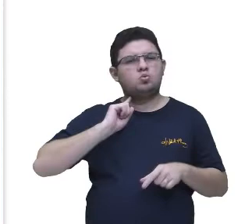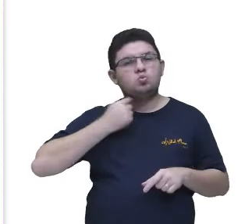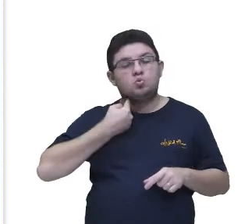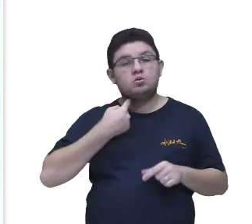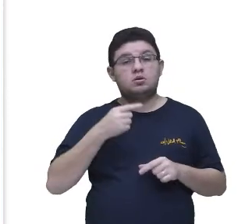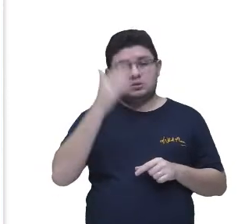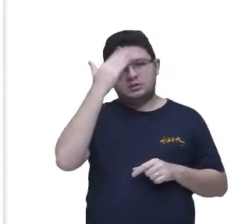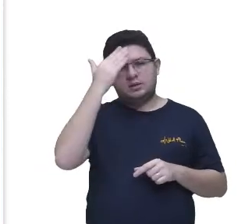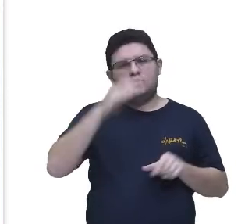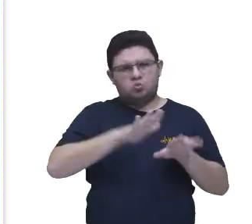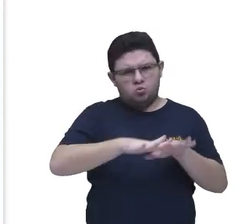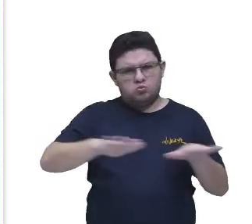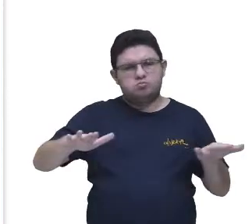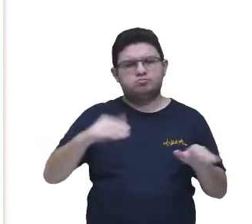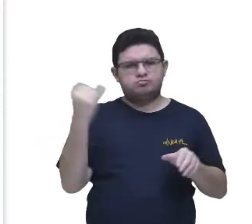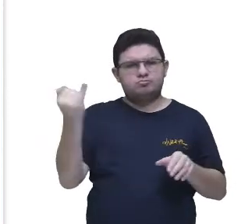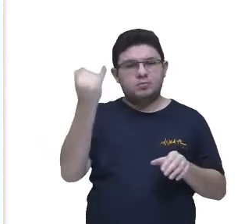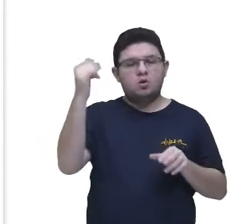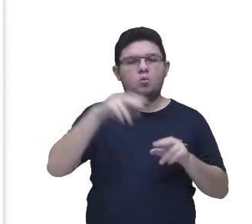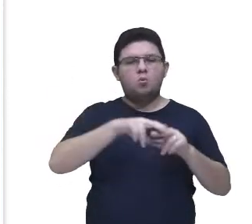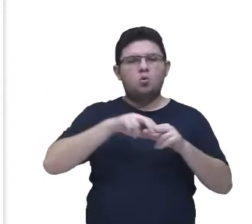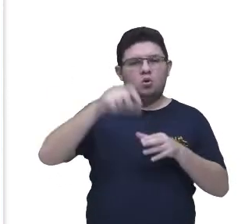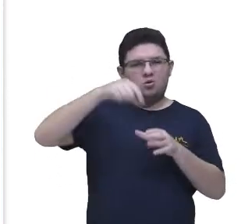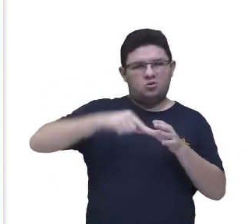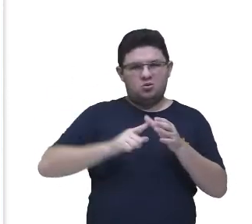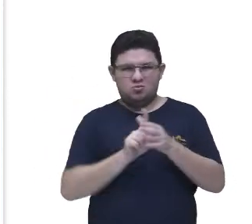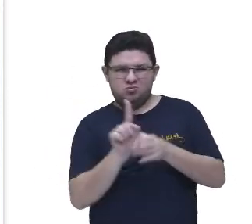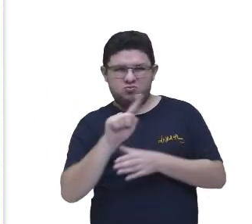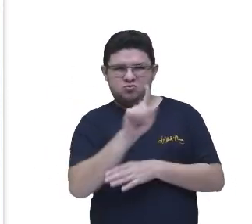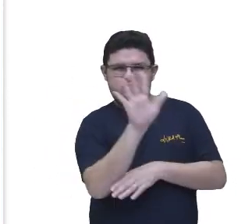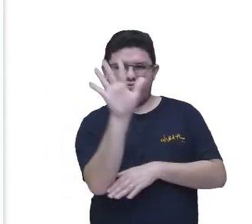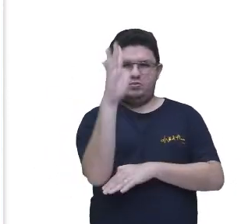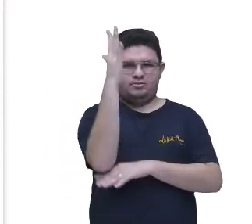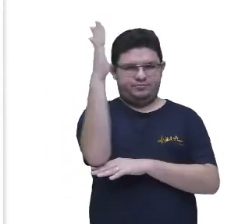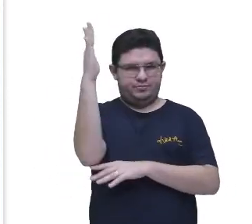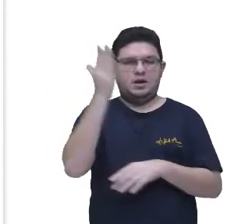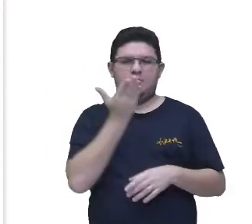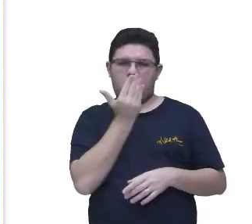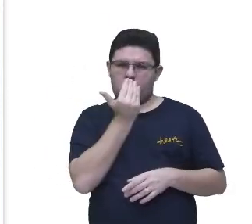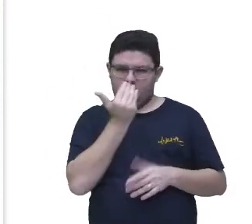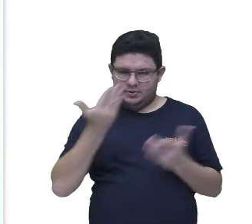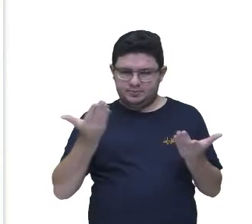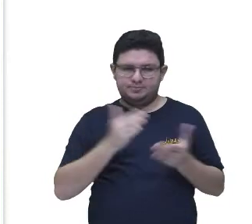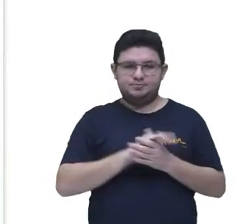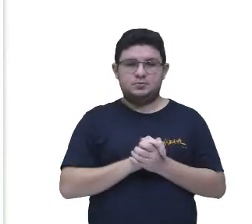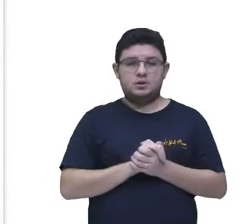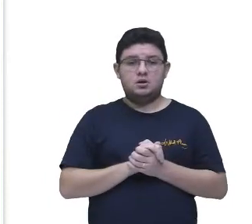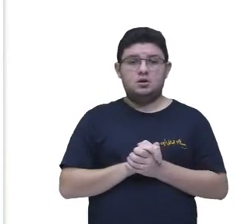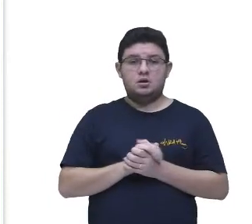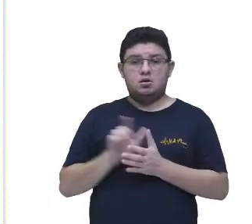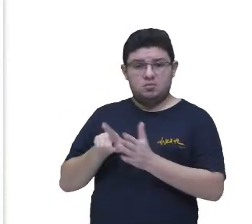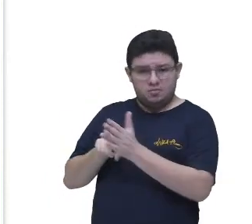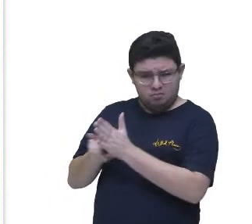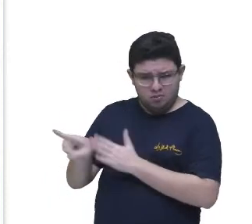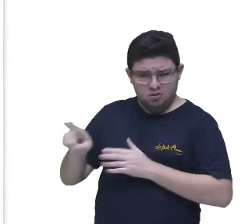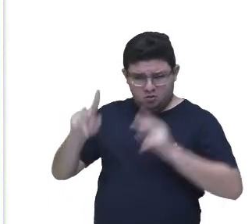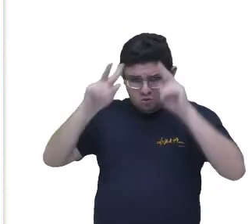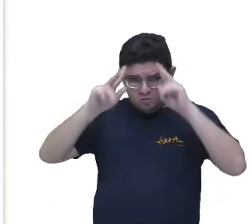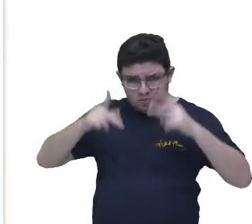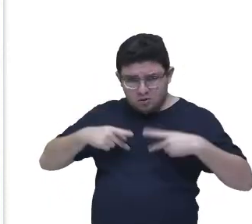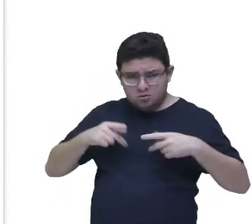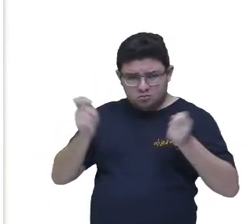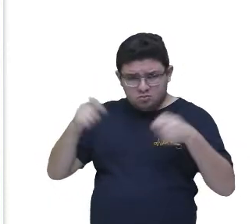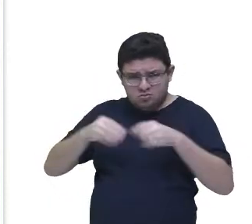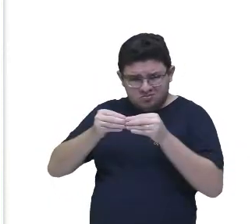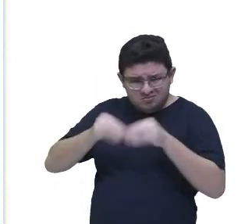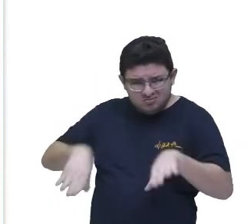importante para nós por conta da produção de alimentos. E para os seres humanos, professor, o chorume traz algum prejuízo? Traz sim.